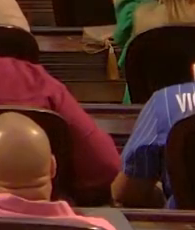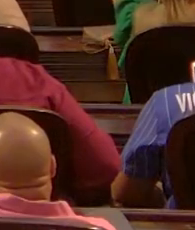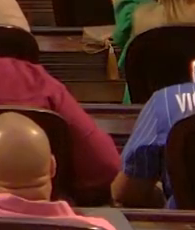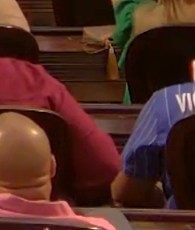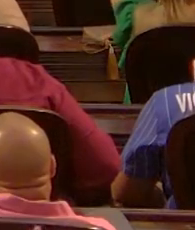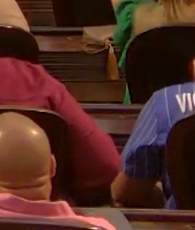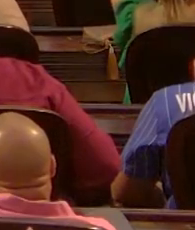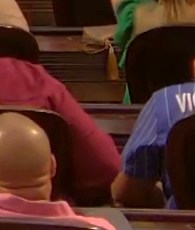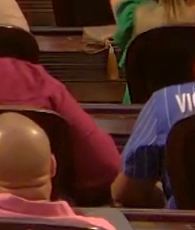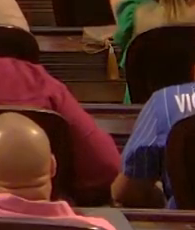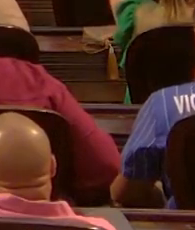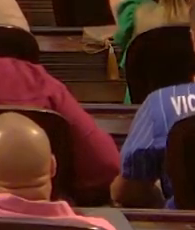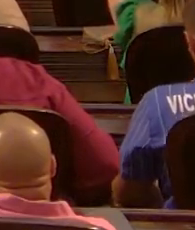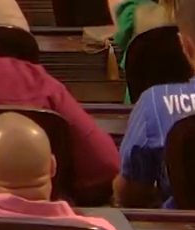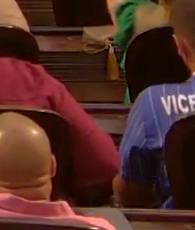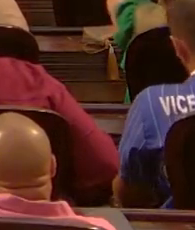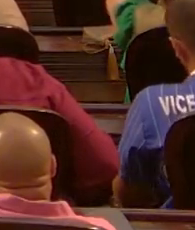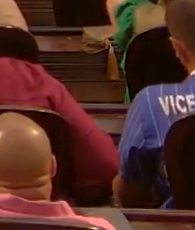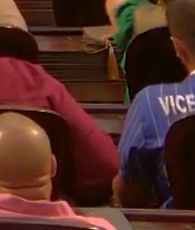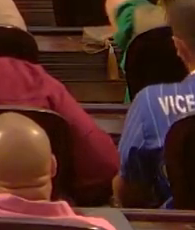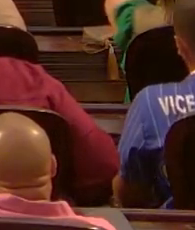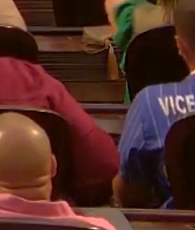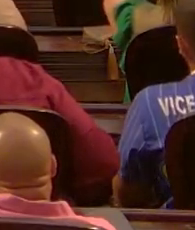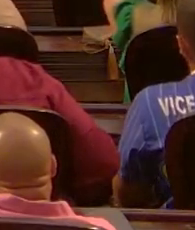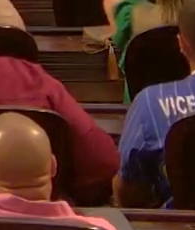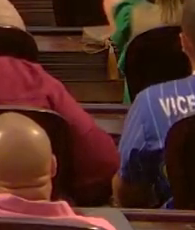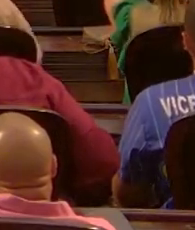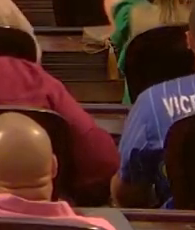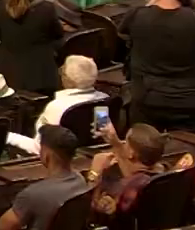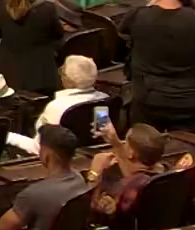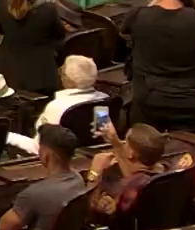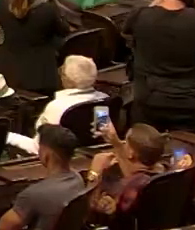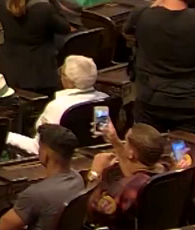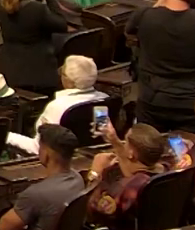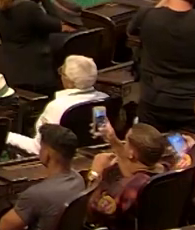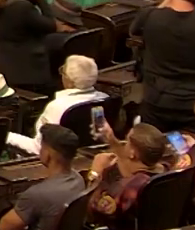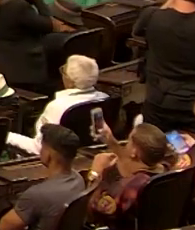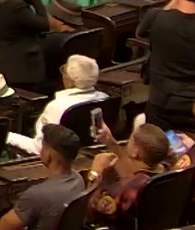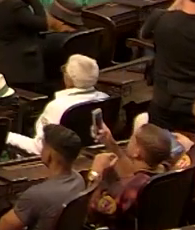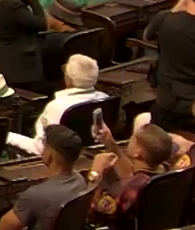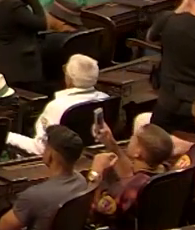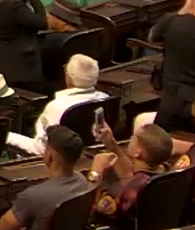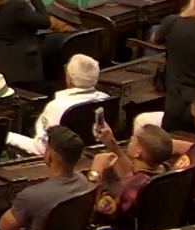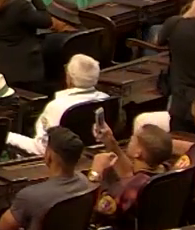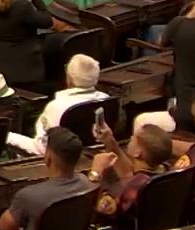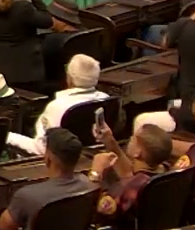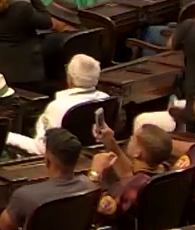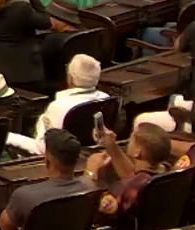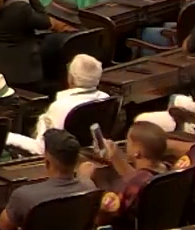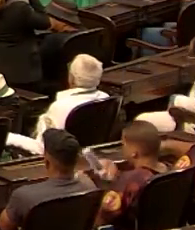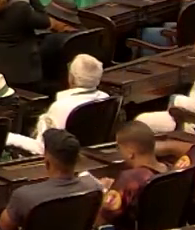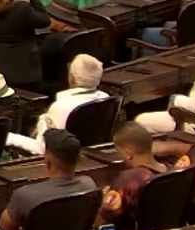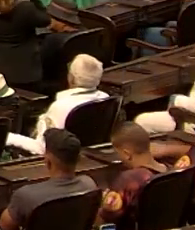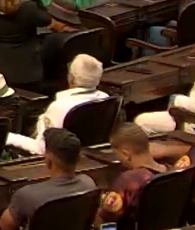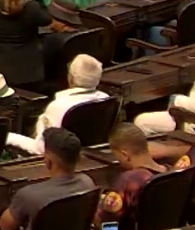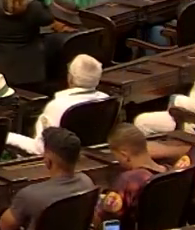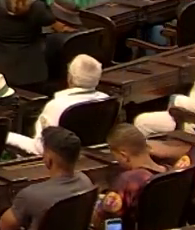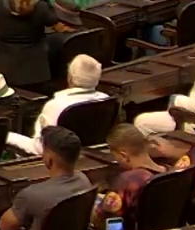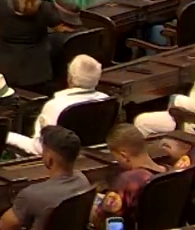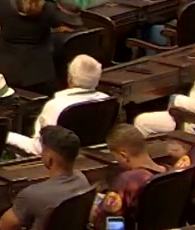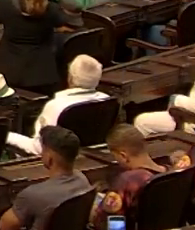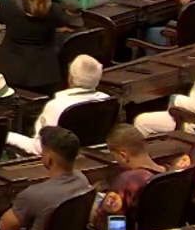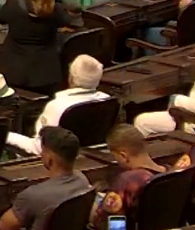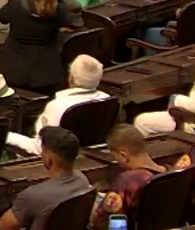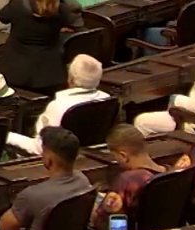a liberdade já raiou, essa brisa que a juventude afaga, essa